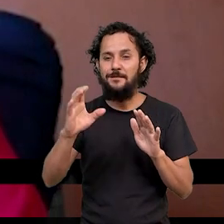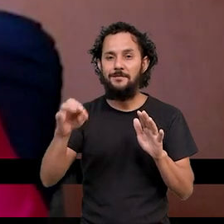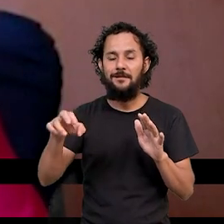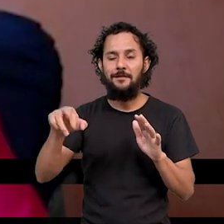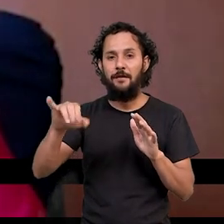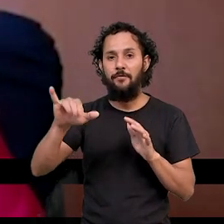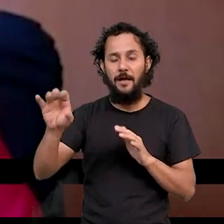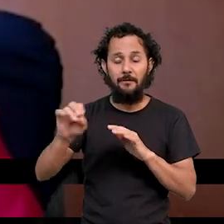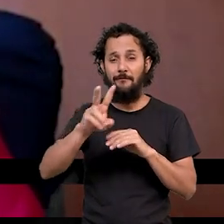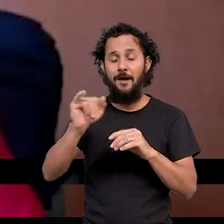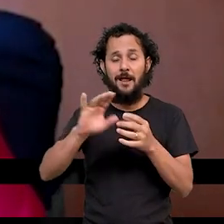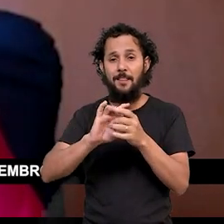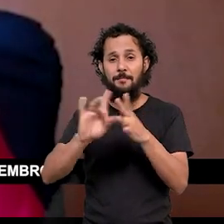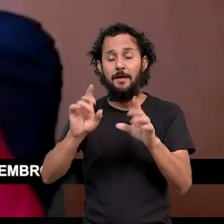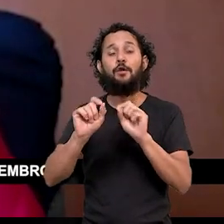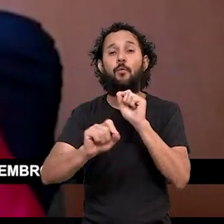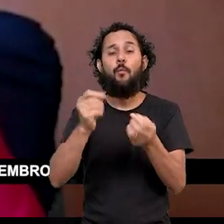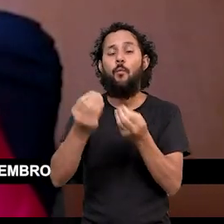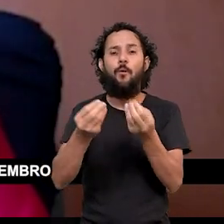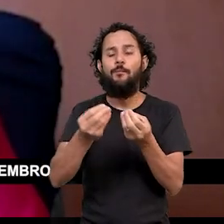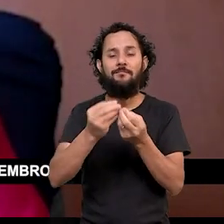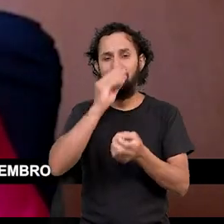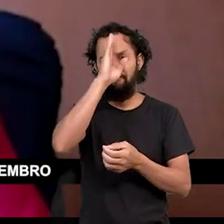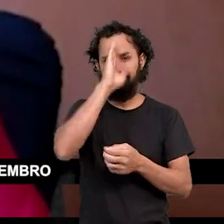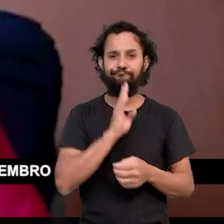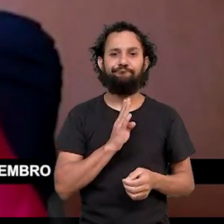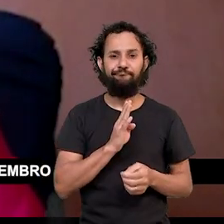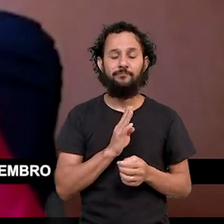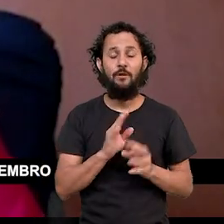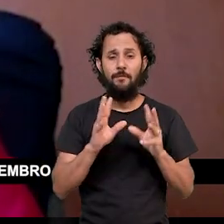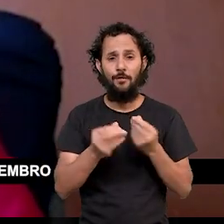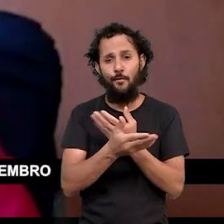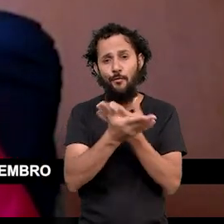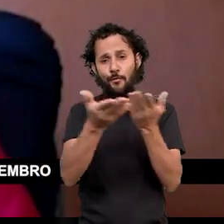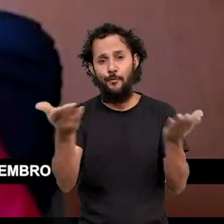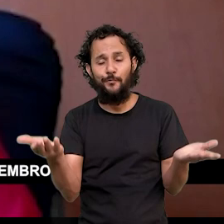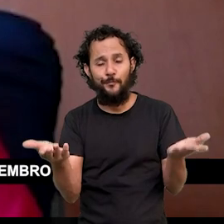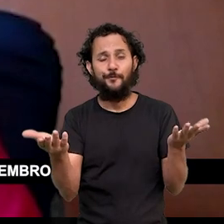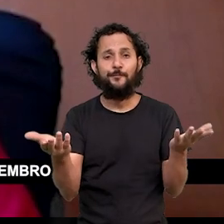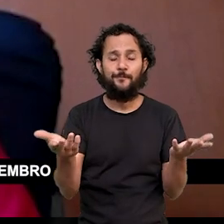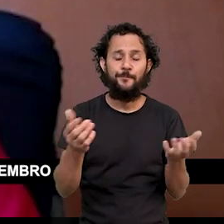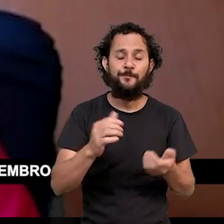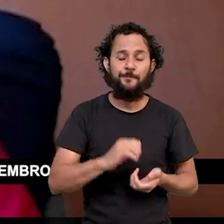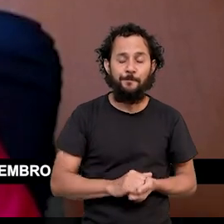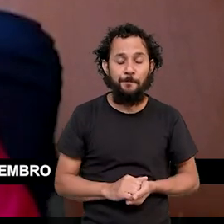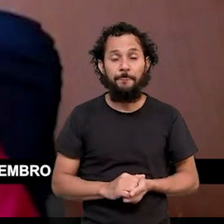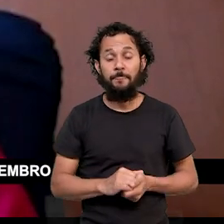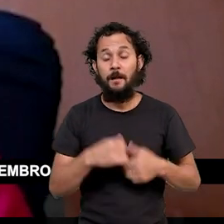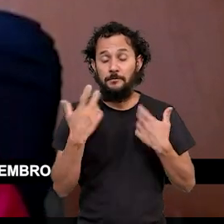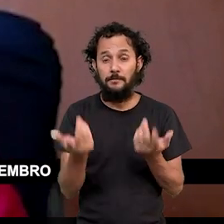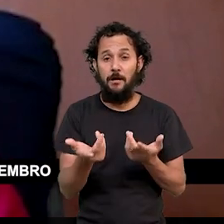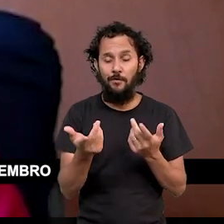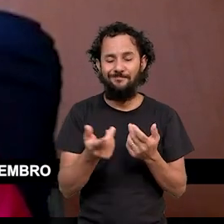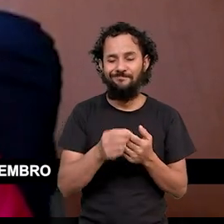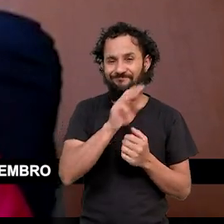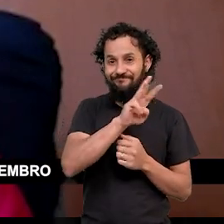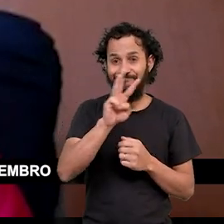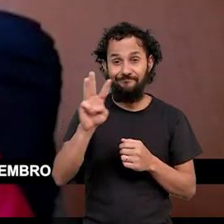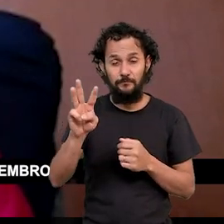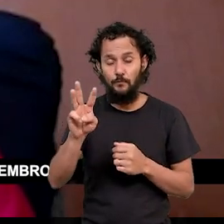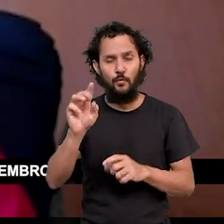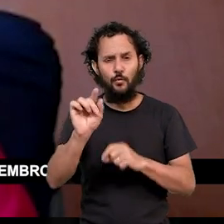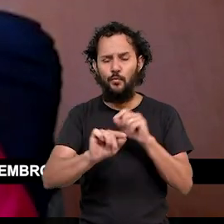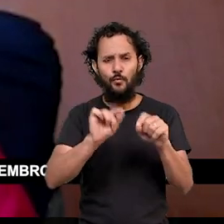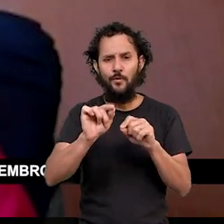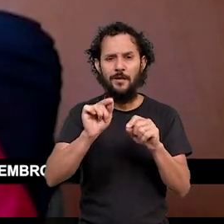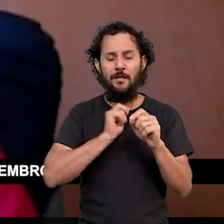Bicentenário será disponibilizado gratuitamente para todos, todas e todes. O Portal do